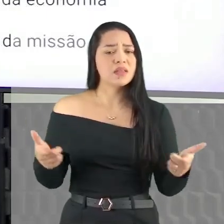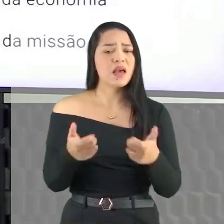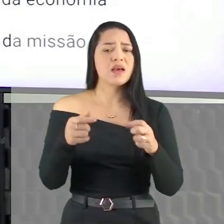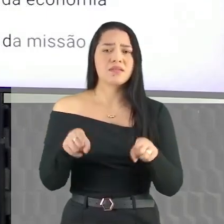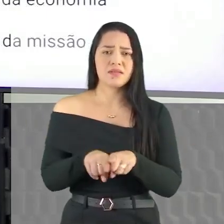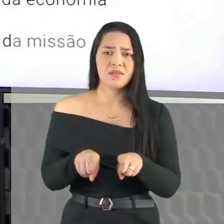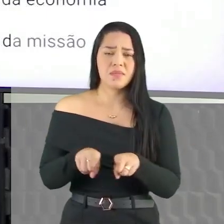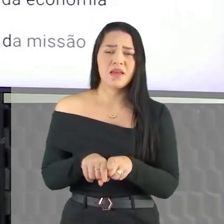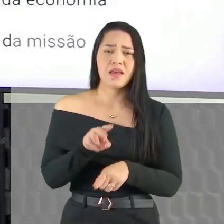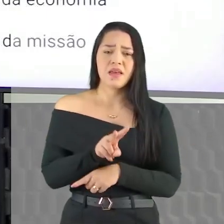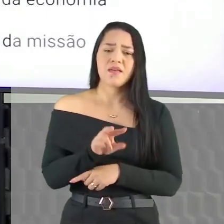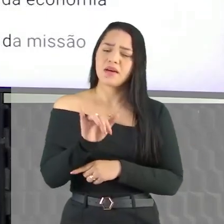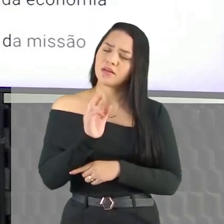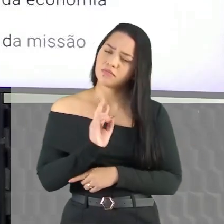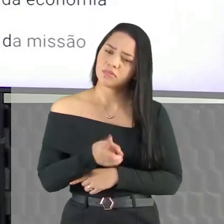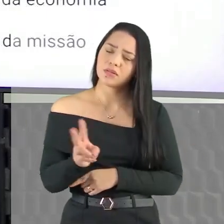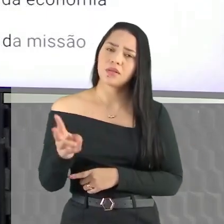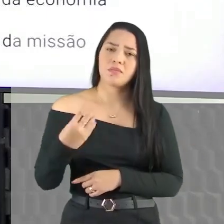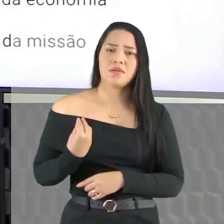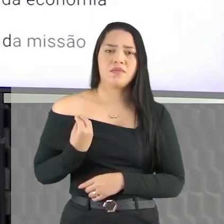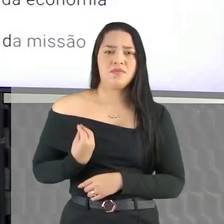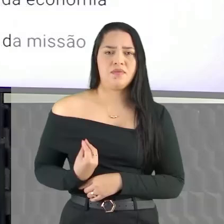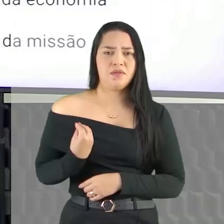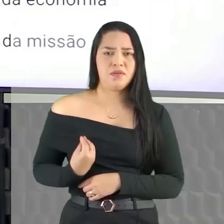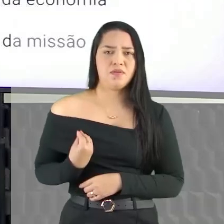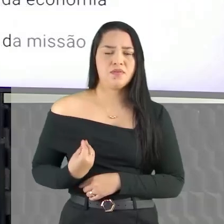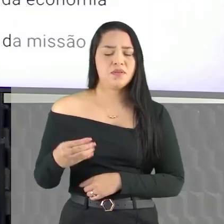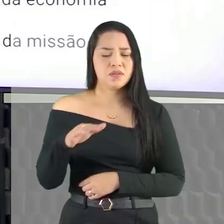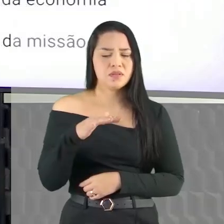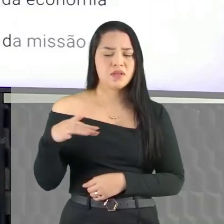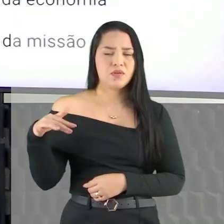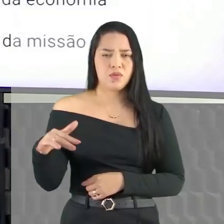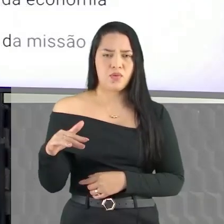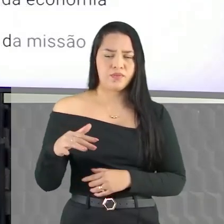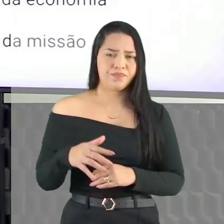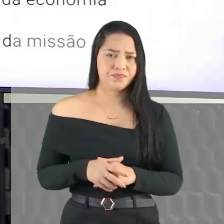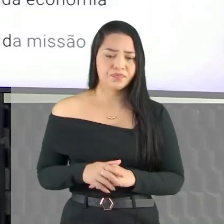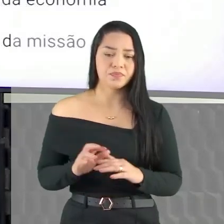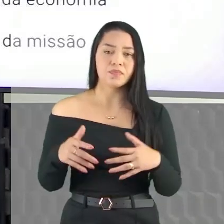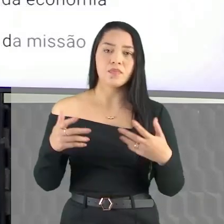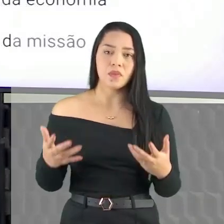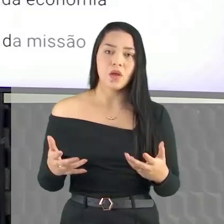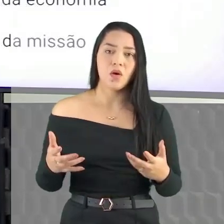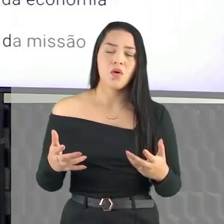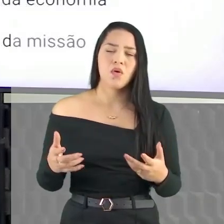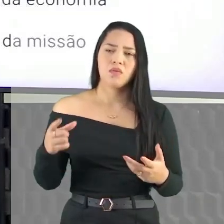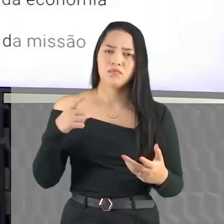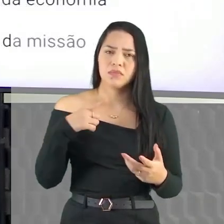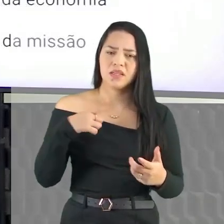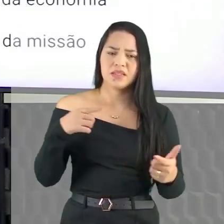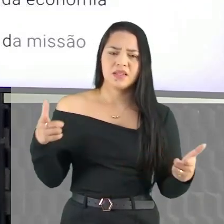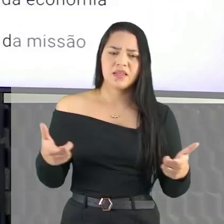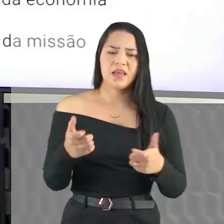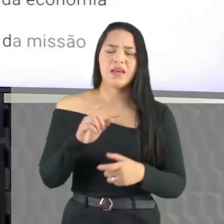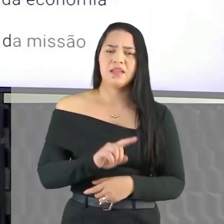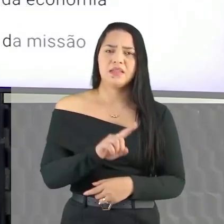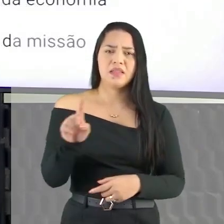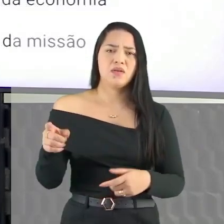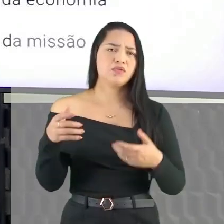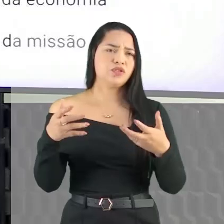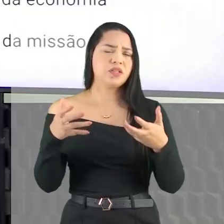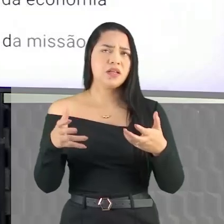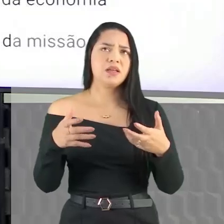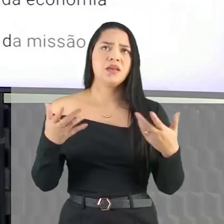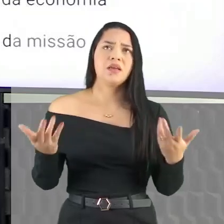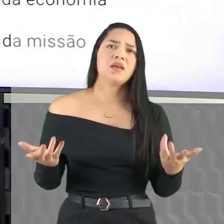também vão ser sempre presentes nesse território, nesse continente. Então, ela participa dessa guerra, não no sentido de